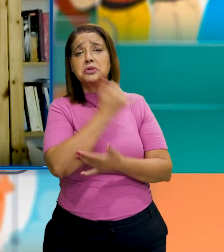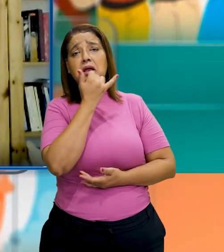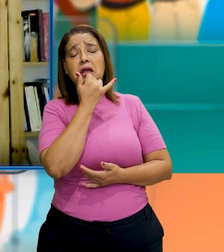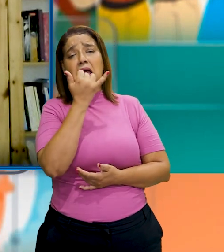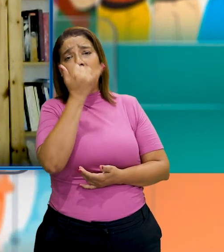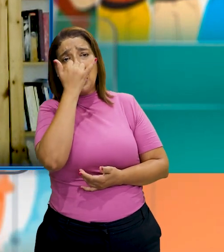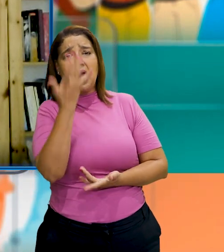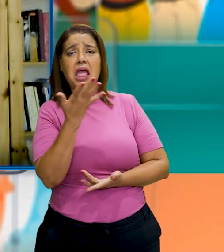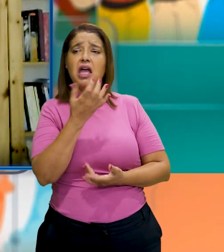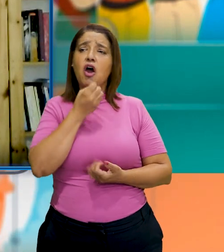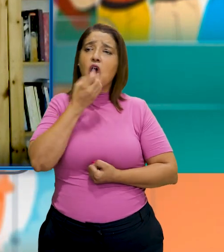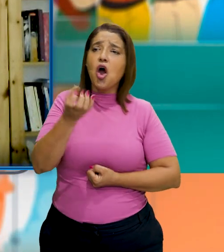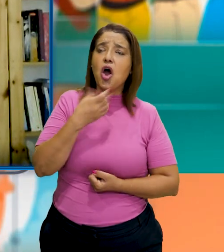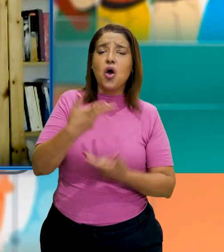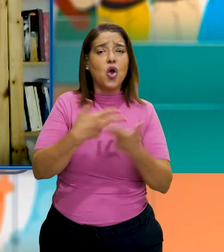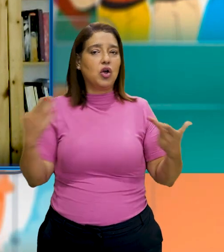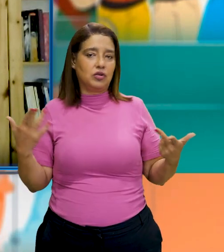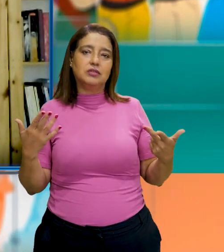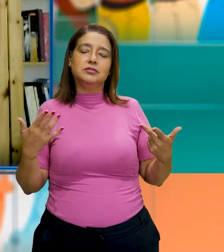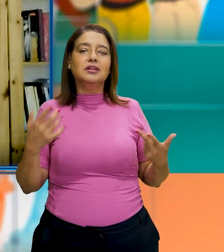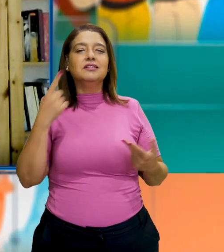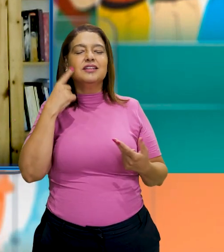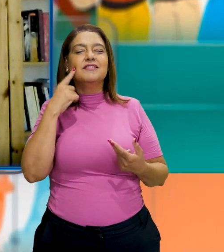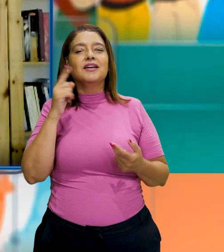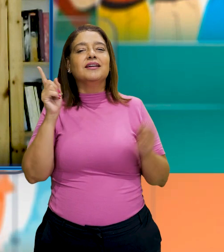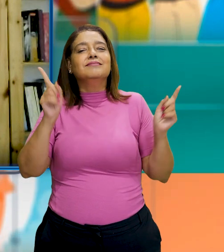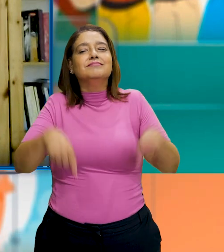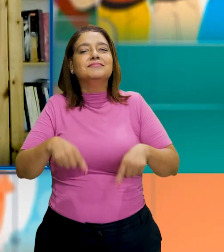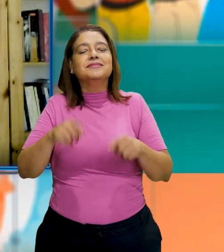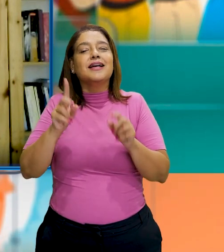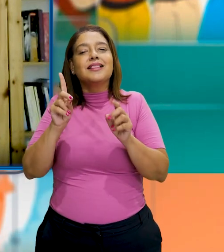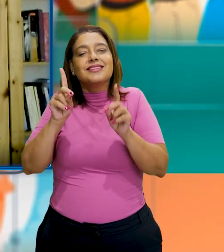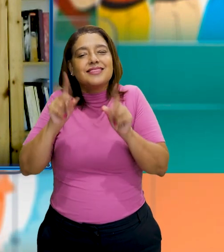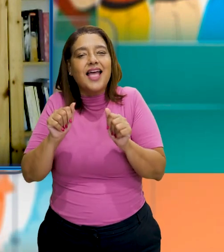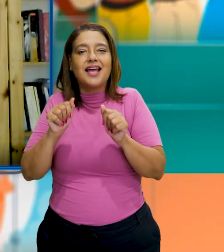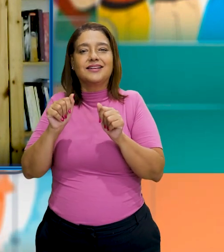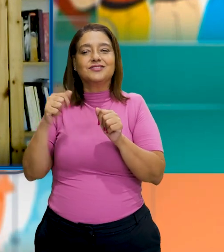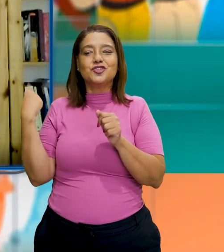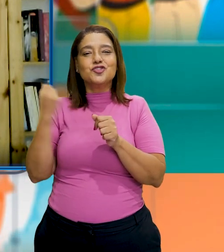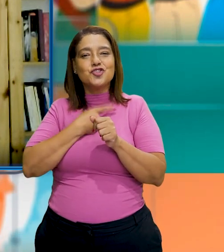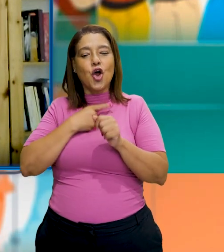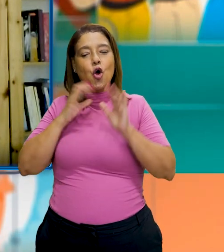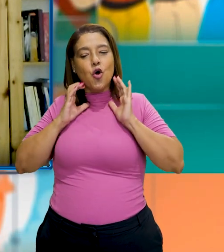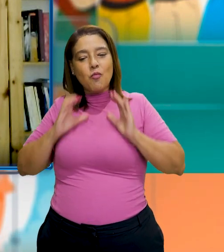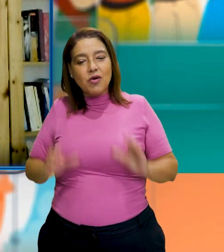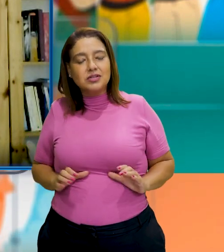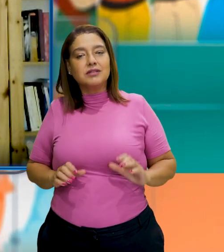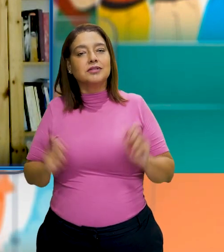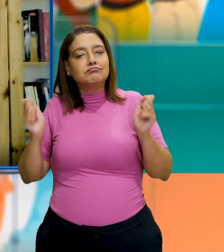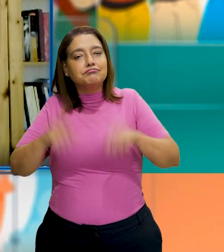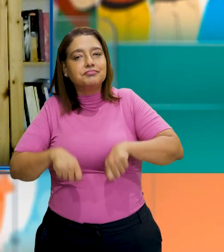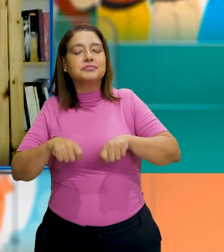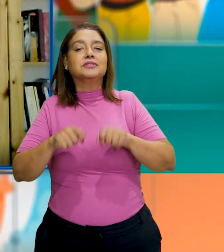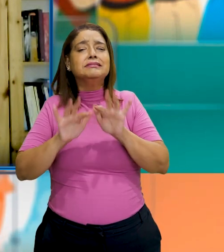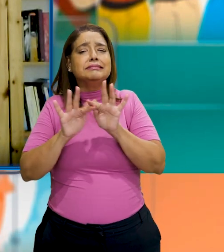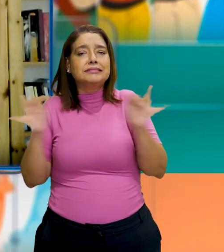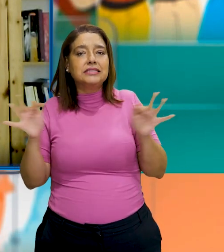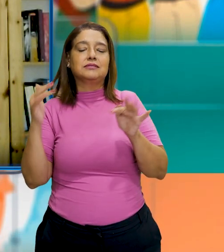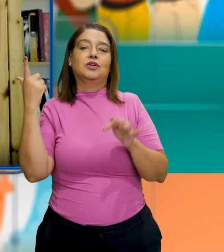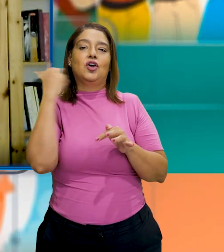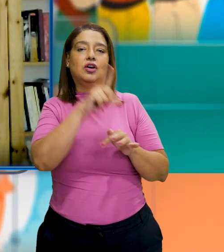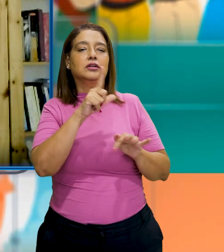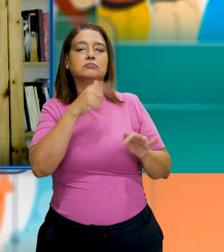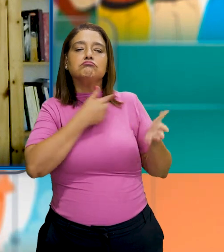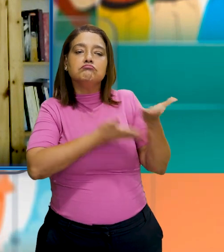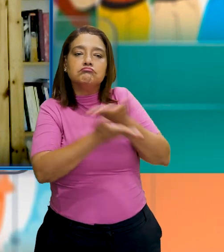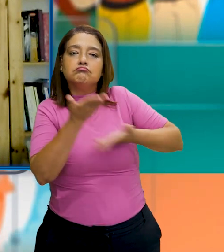por se manifestar. Tá vendo que são atitudes pequenas? Então, se de fato o meu objetivo é ter uma equipe coesa,